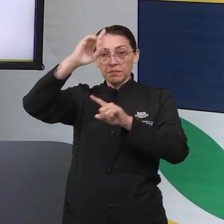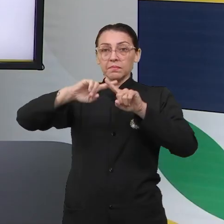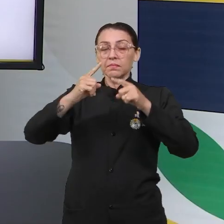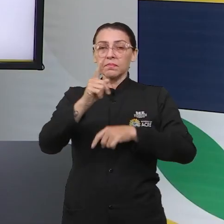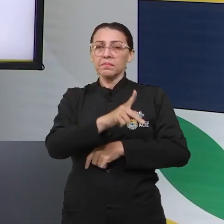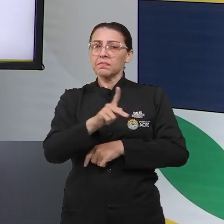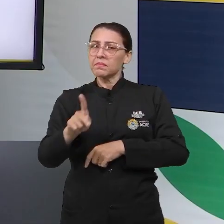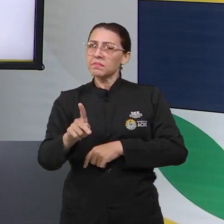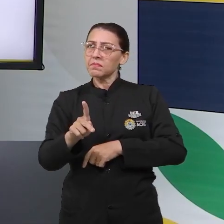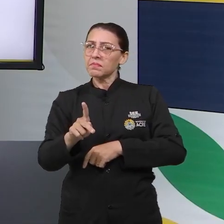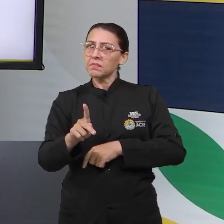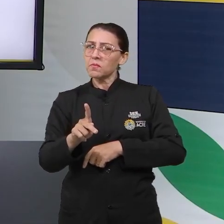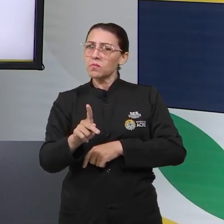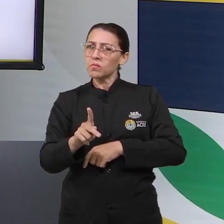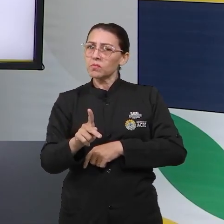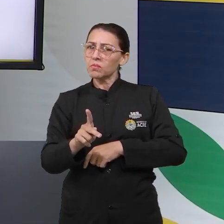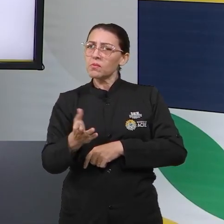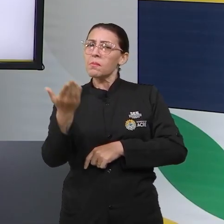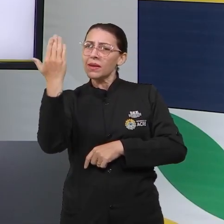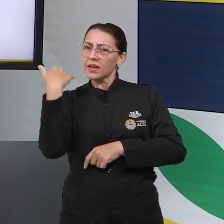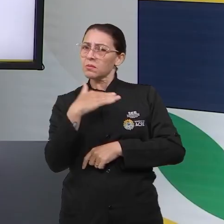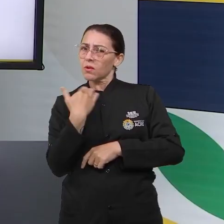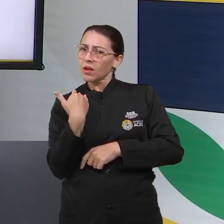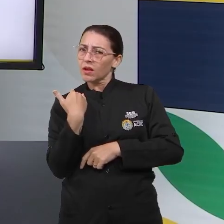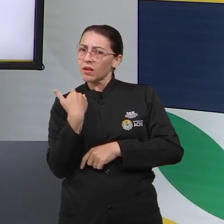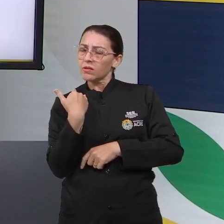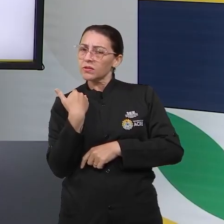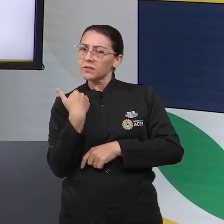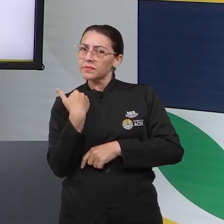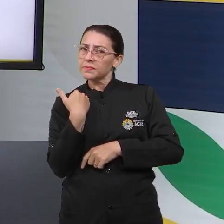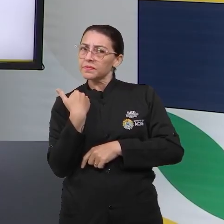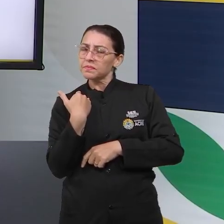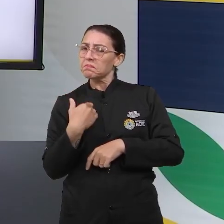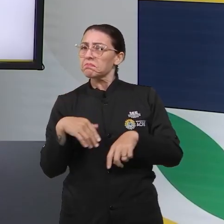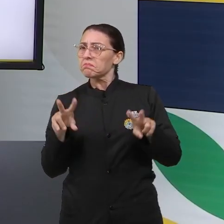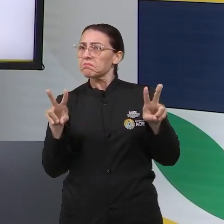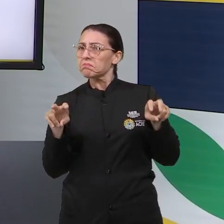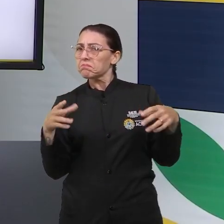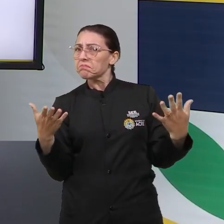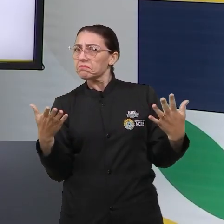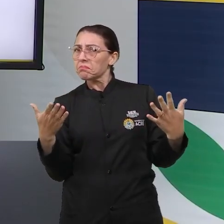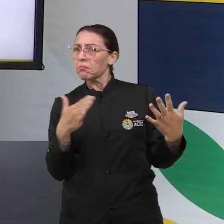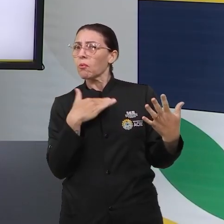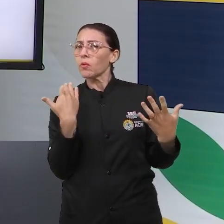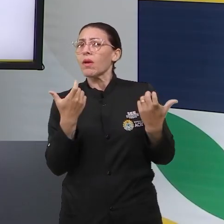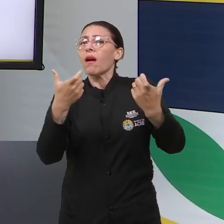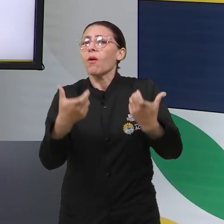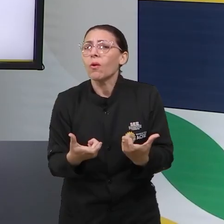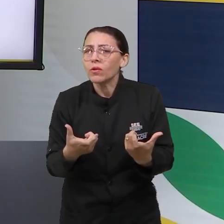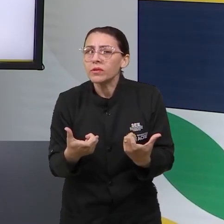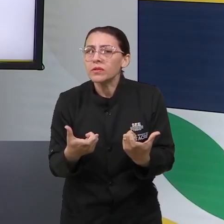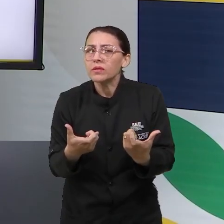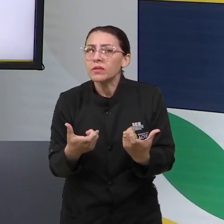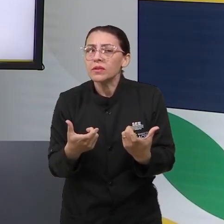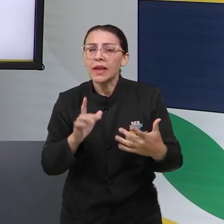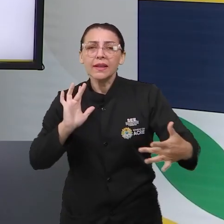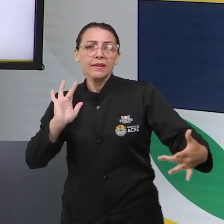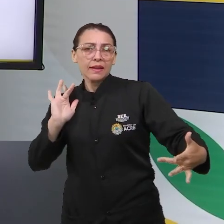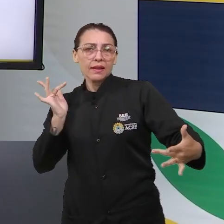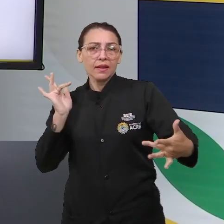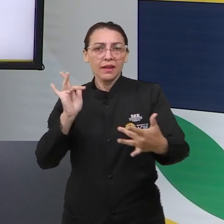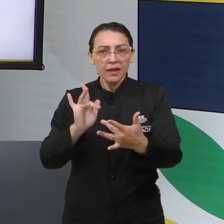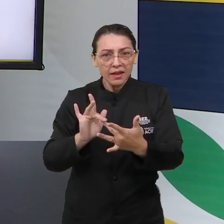se está renascendo, então um dia morreu. Onde teria, entre aspas, morrido esse